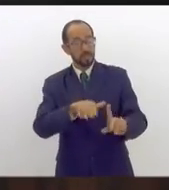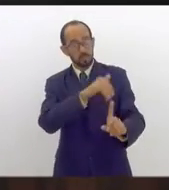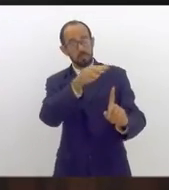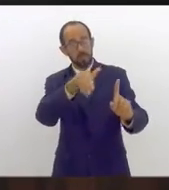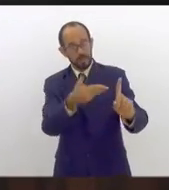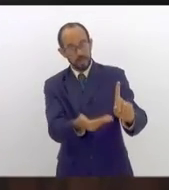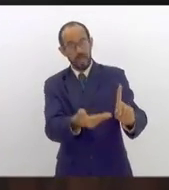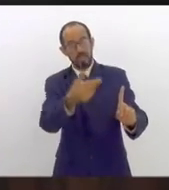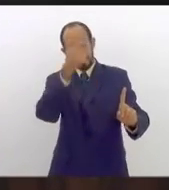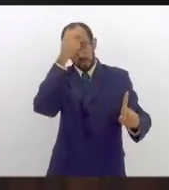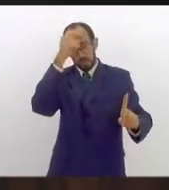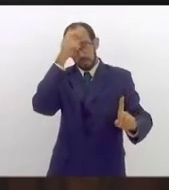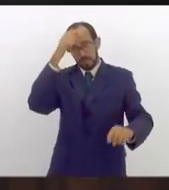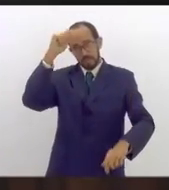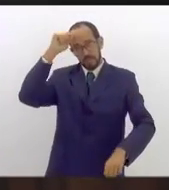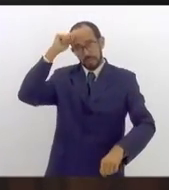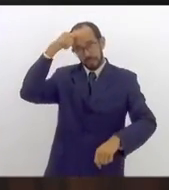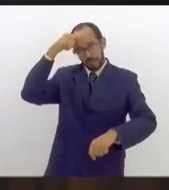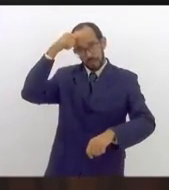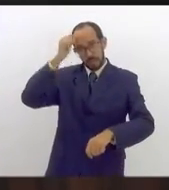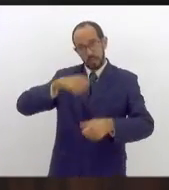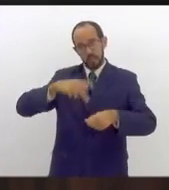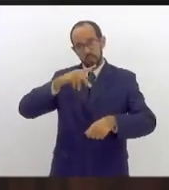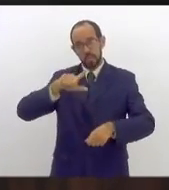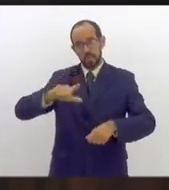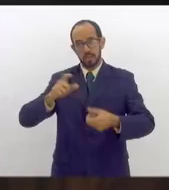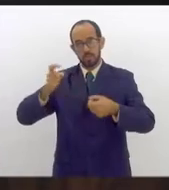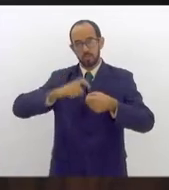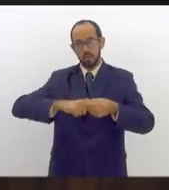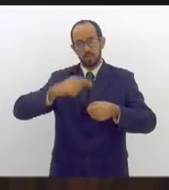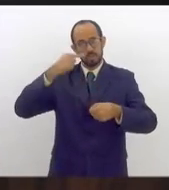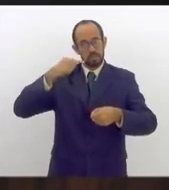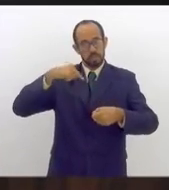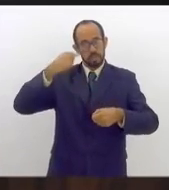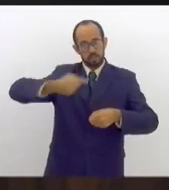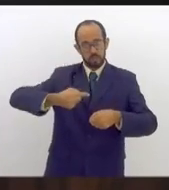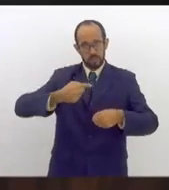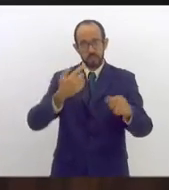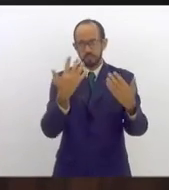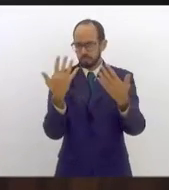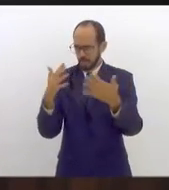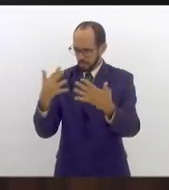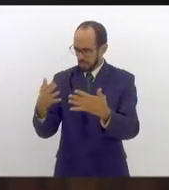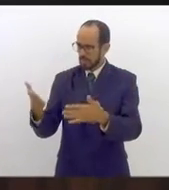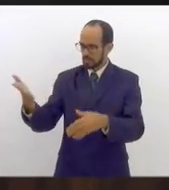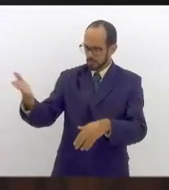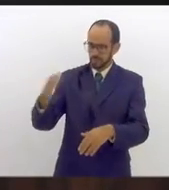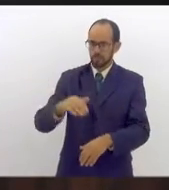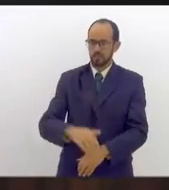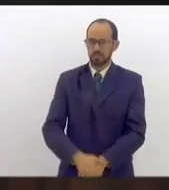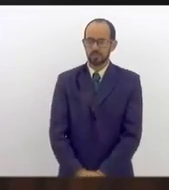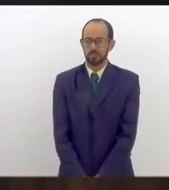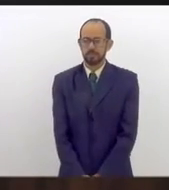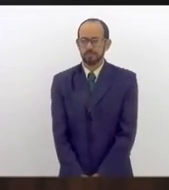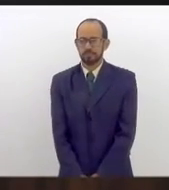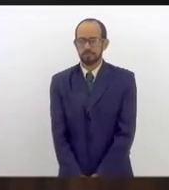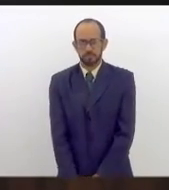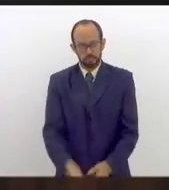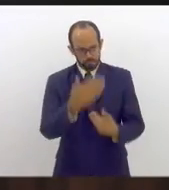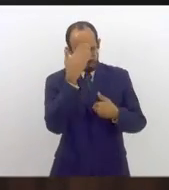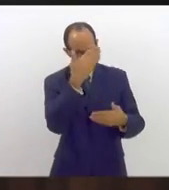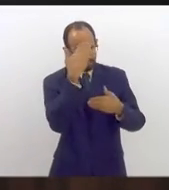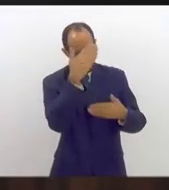da consciência negra, que o projeto possa voltar na próxima semana, parabenizando Vossa Excelência. Obrigada,